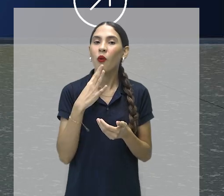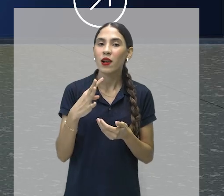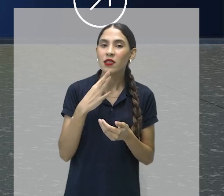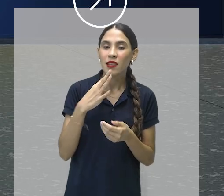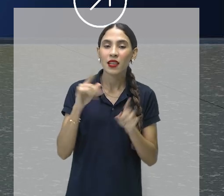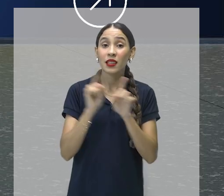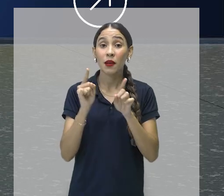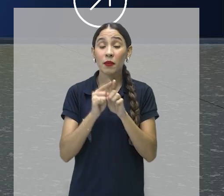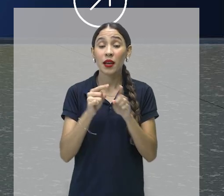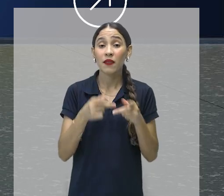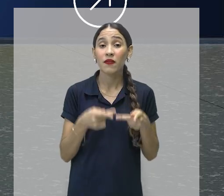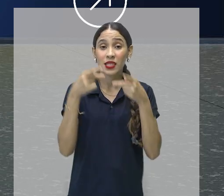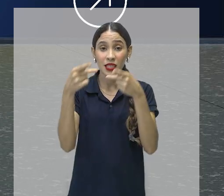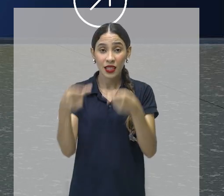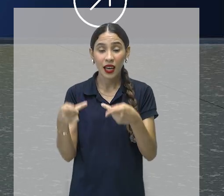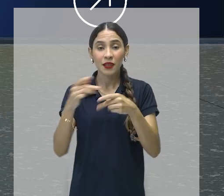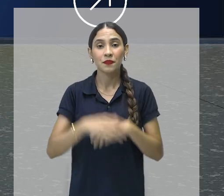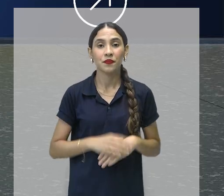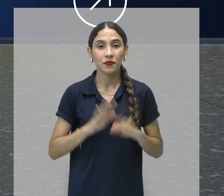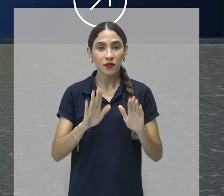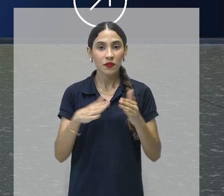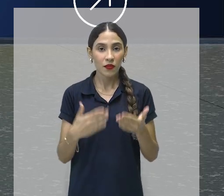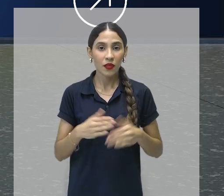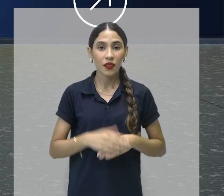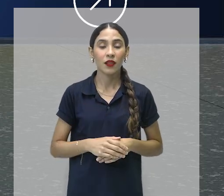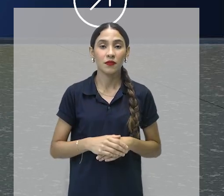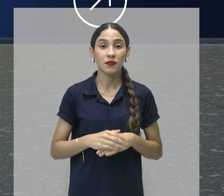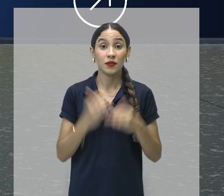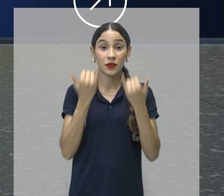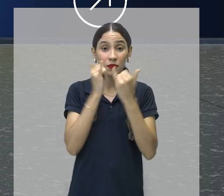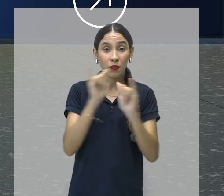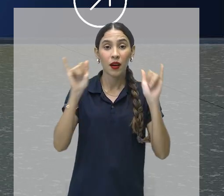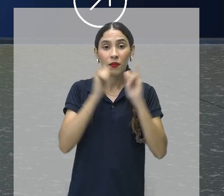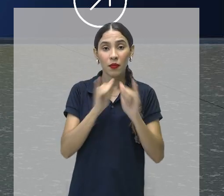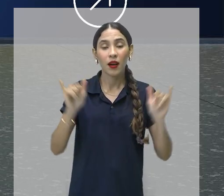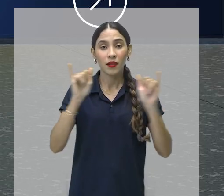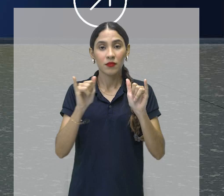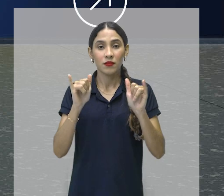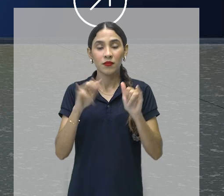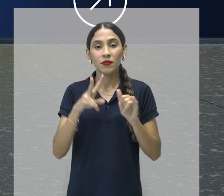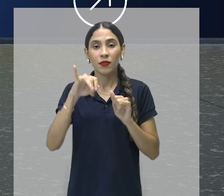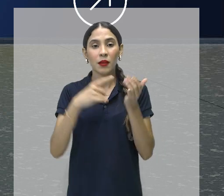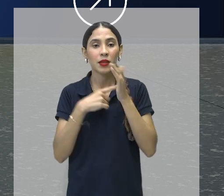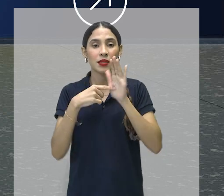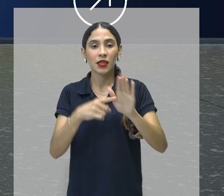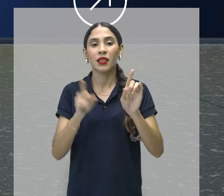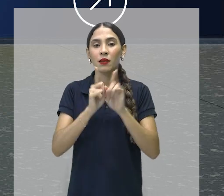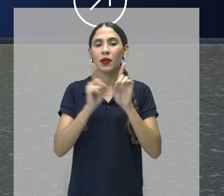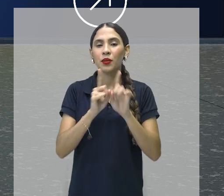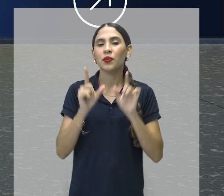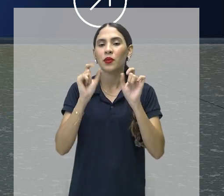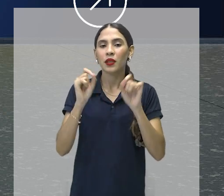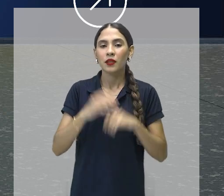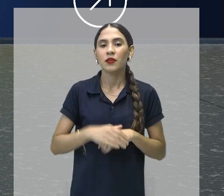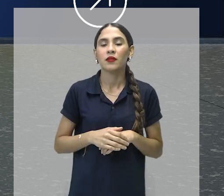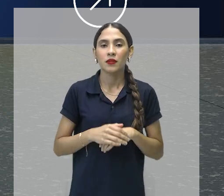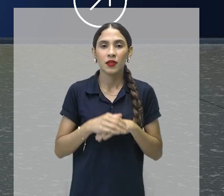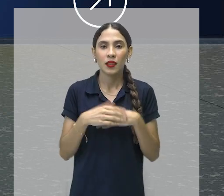conhecer, visitar. Então, na mídia digital, ela vai trazer para a gente uma questão